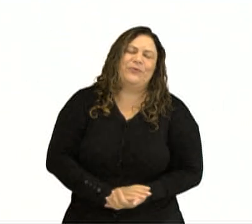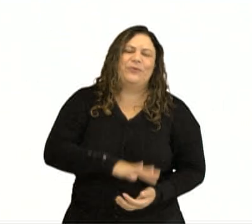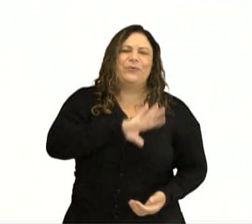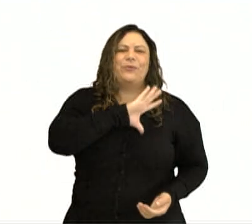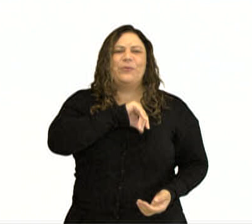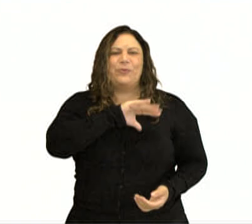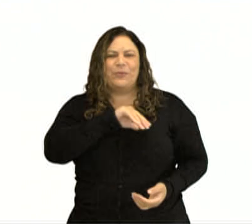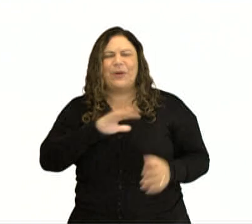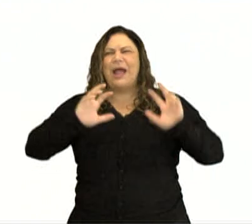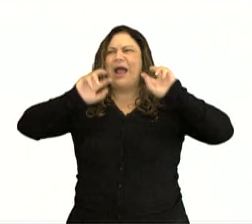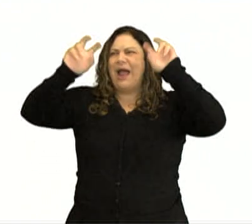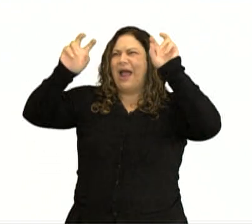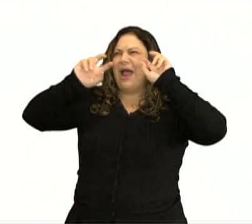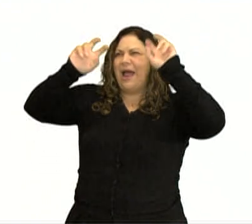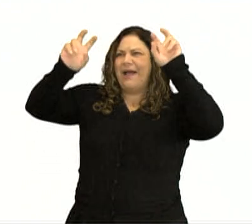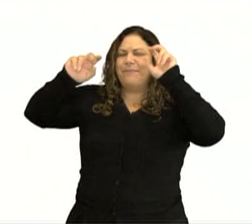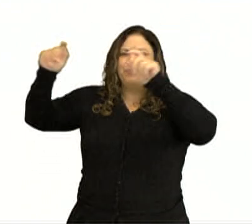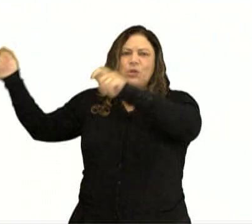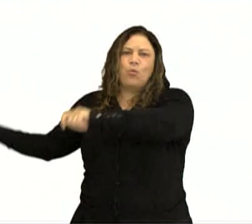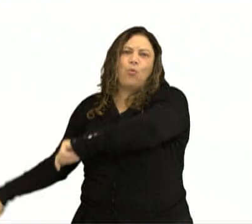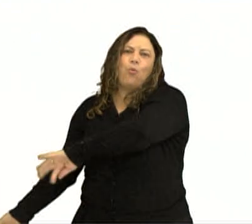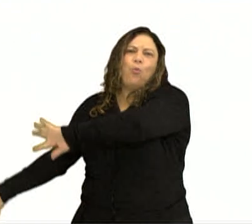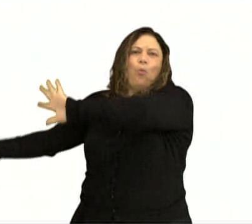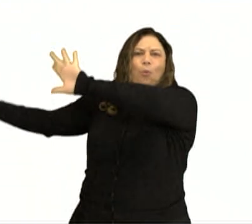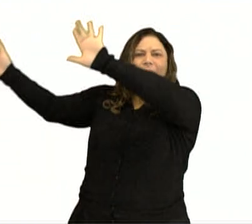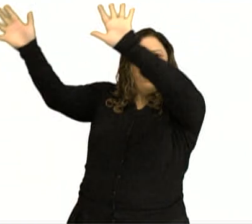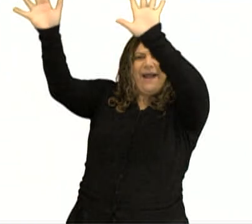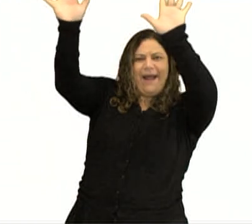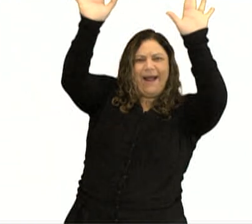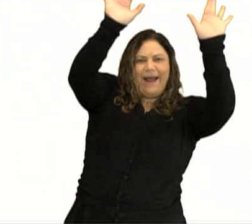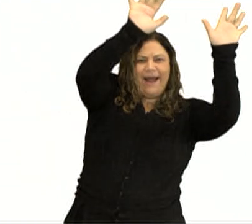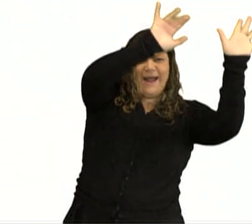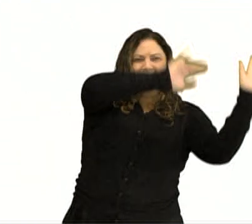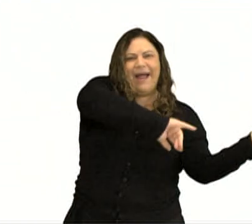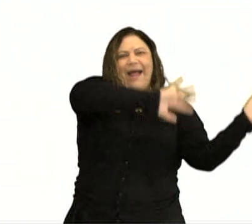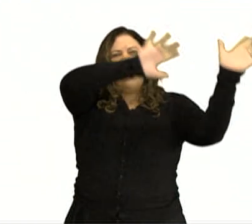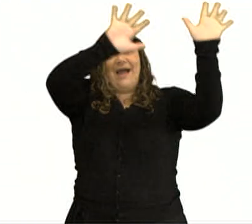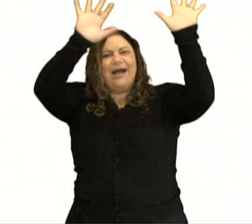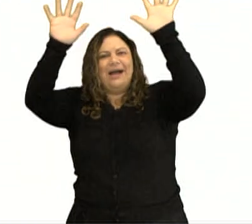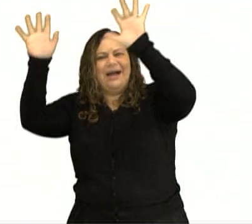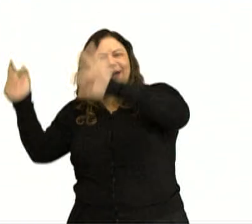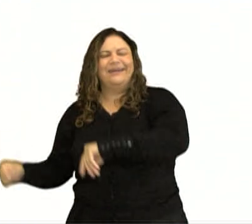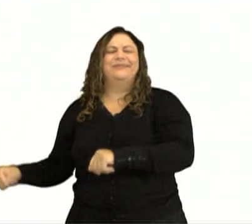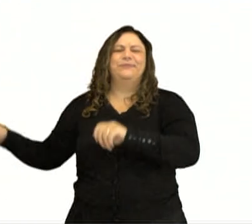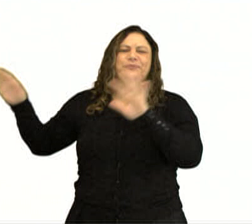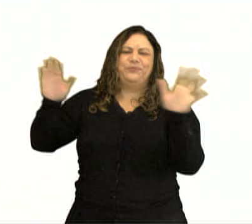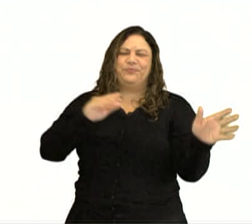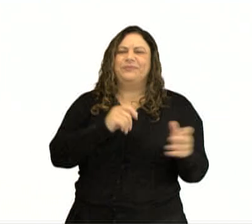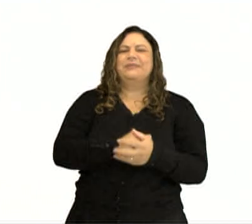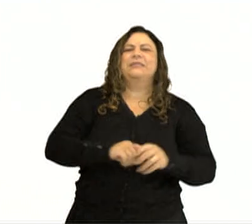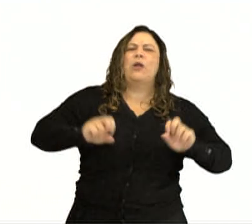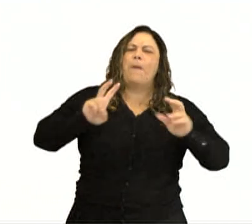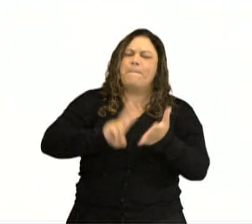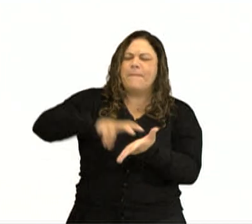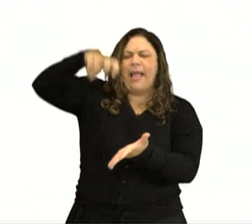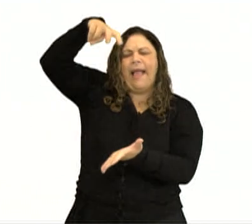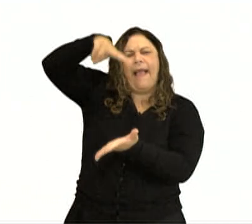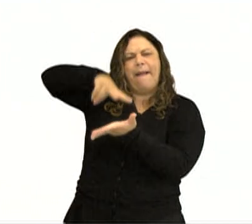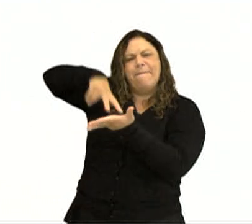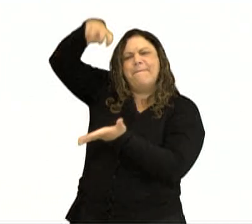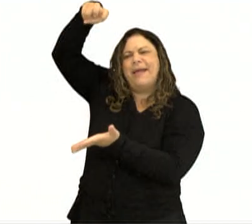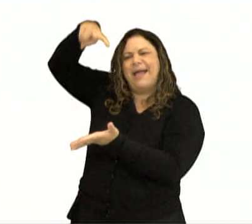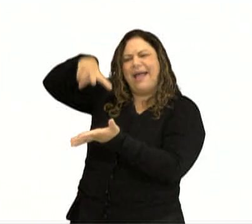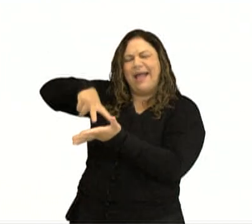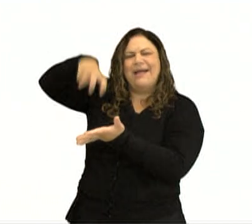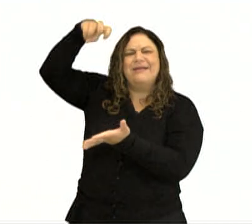Palhetas subiram no ar, com os gritos. Entusiasmos rugiam, pulavam,